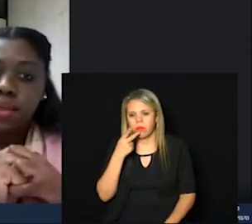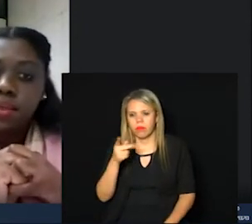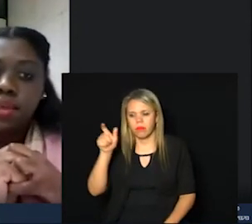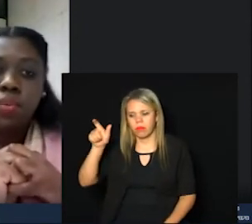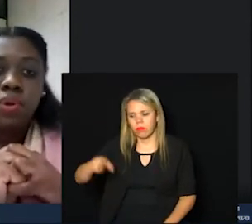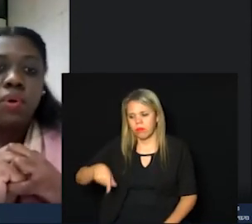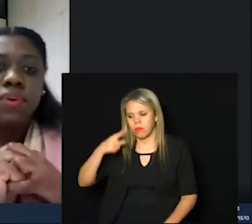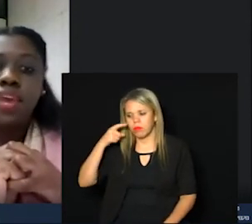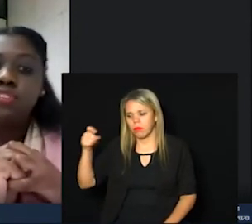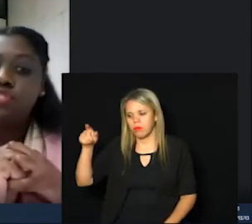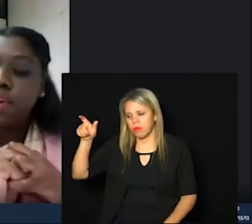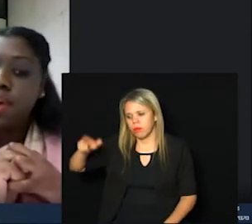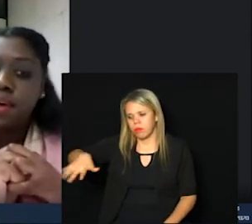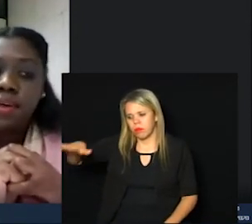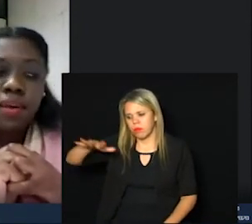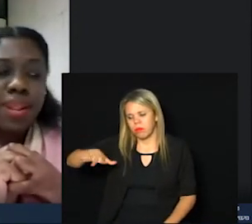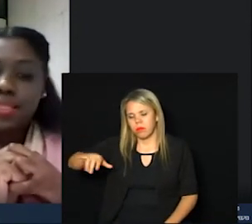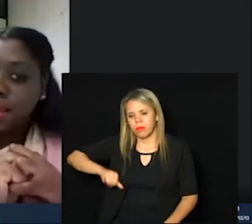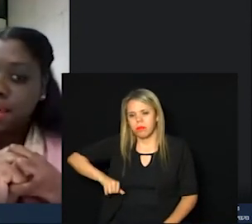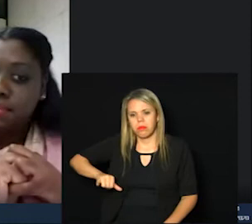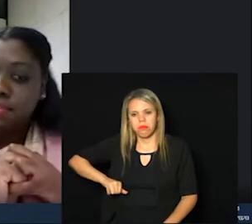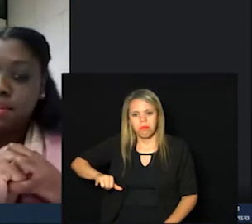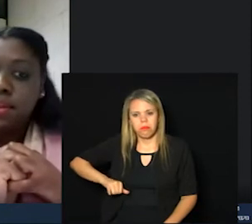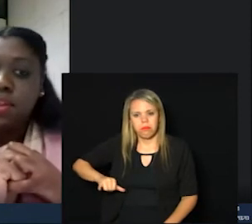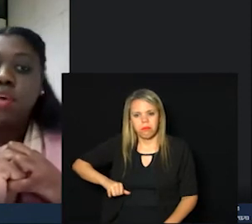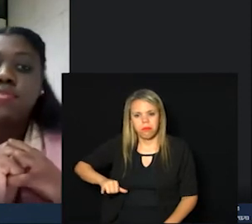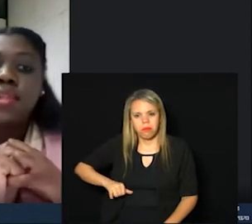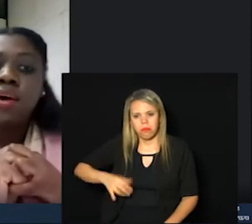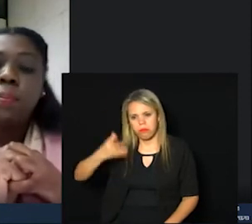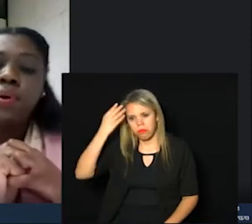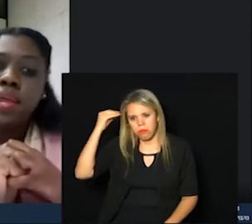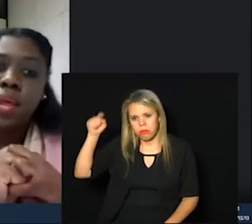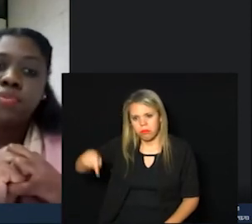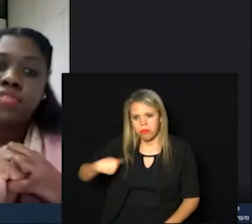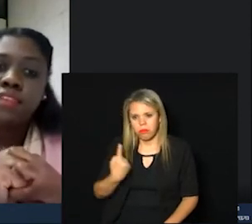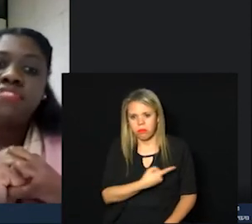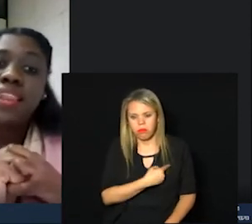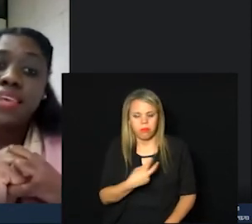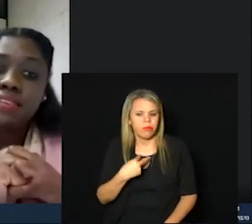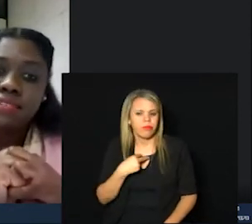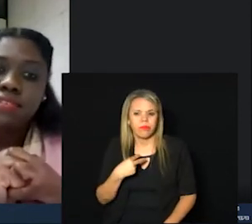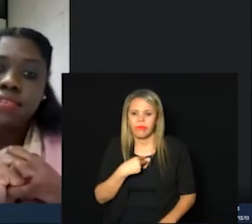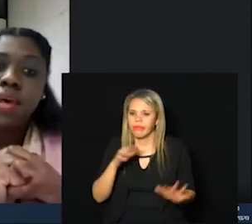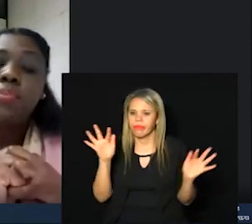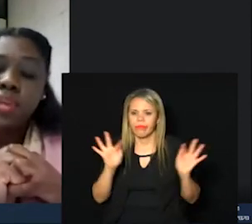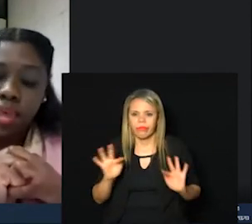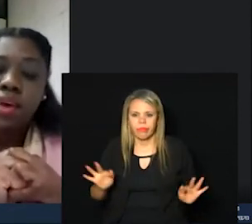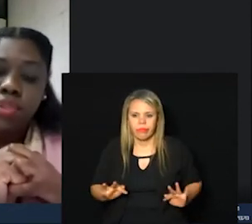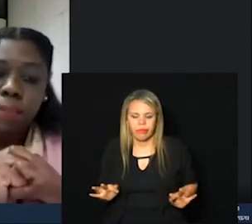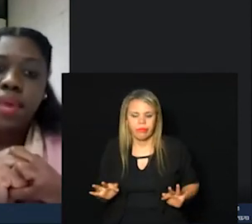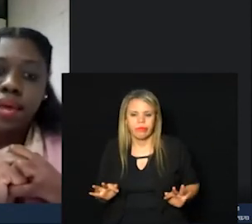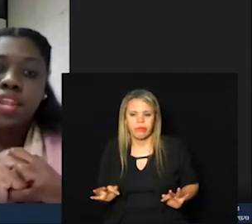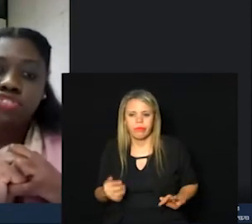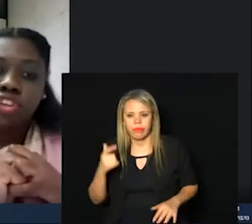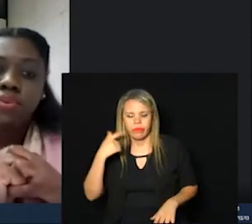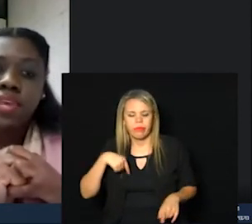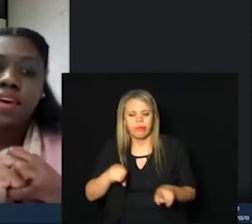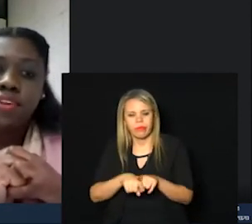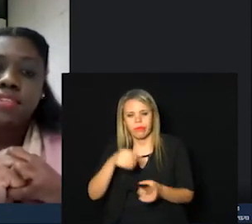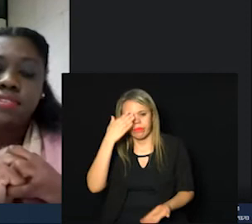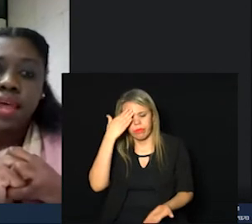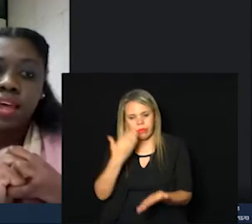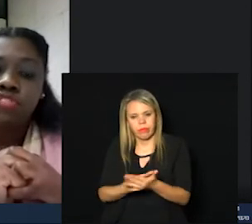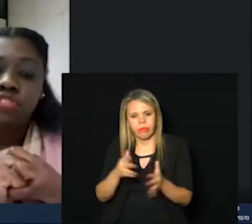chorar, enquanto alguém estiver para trás, nós não poderemos ser felizes, porque eu também acredito que